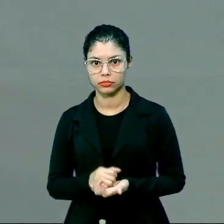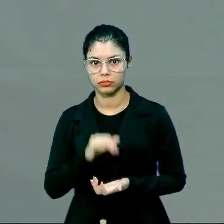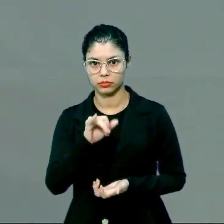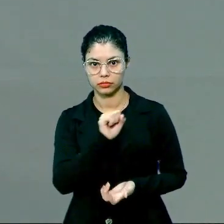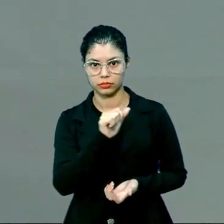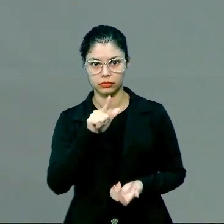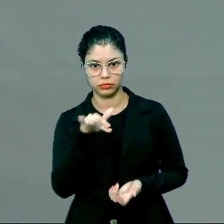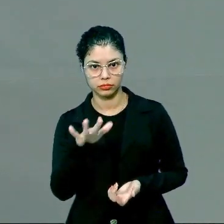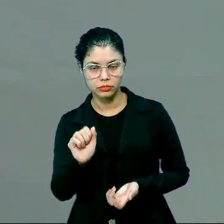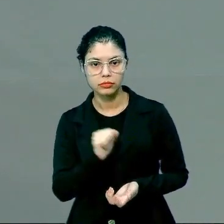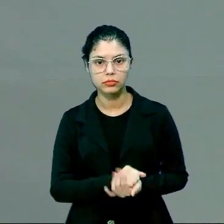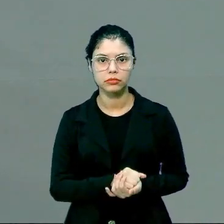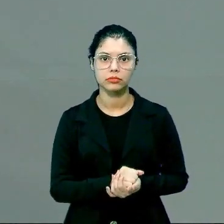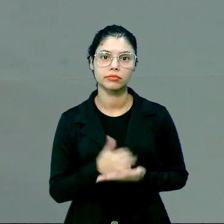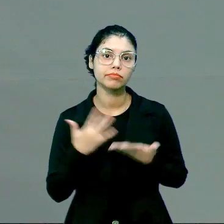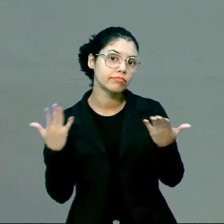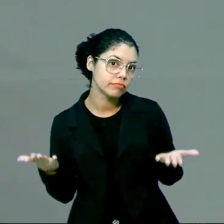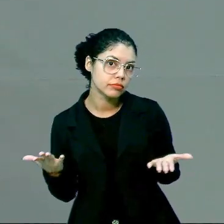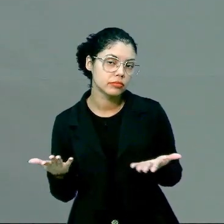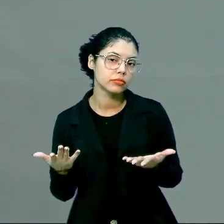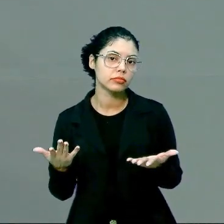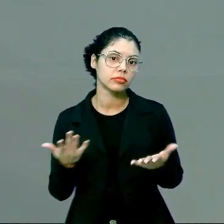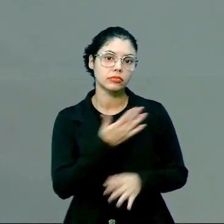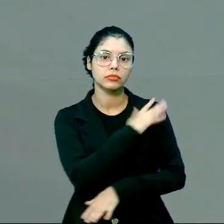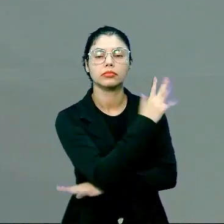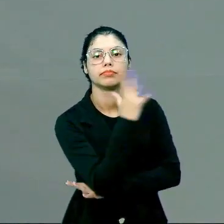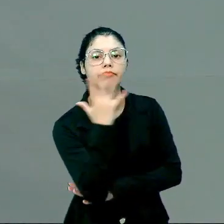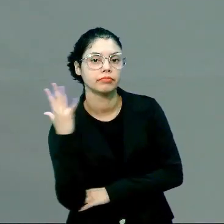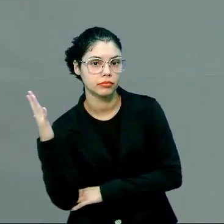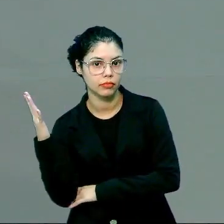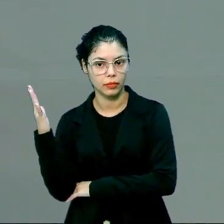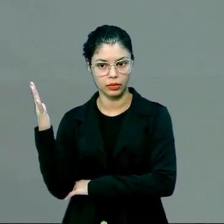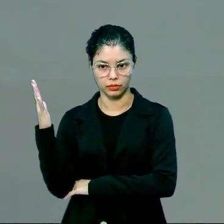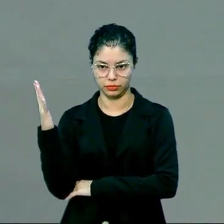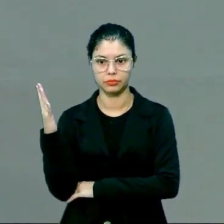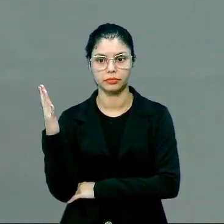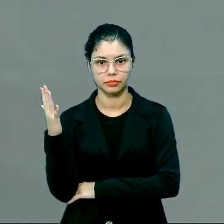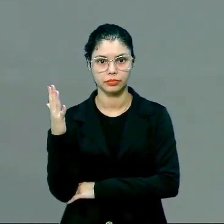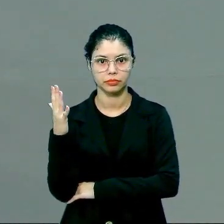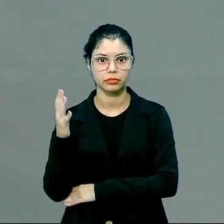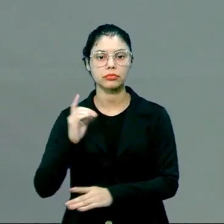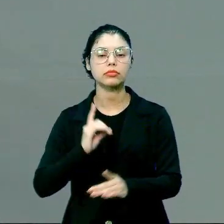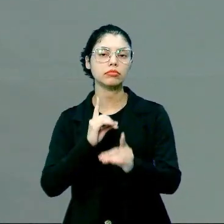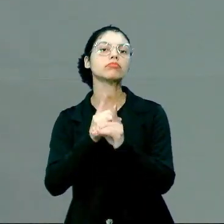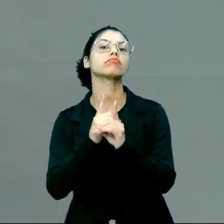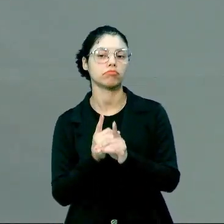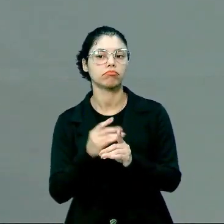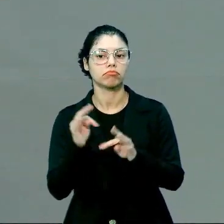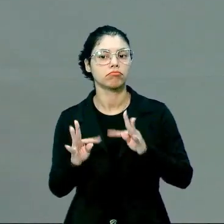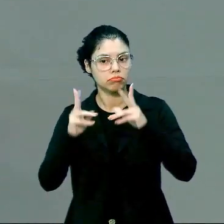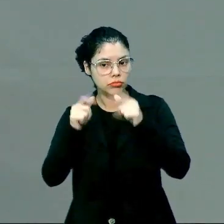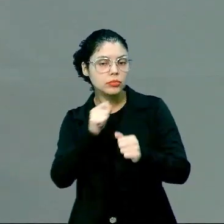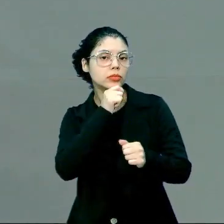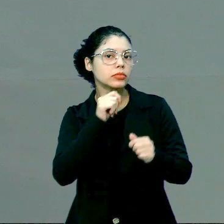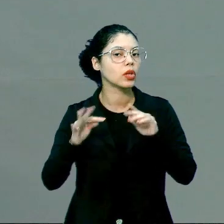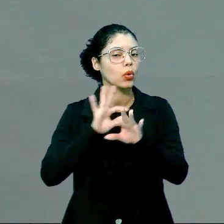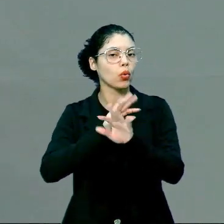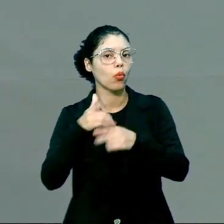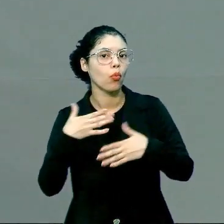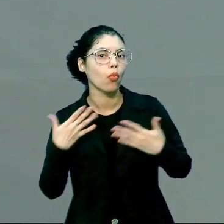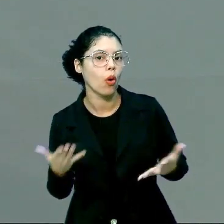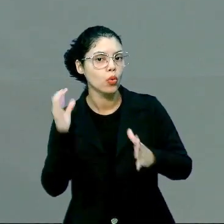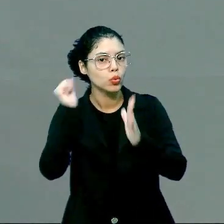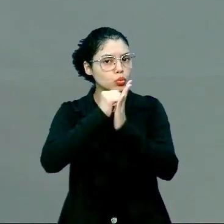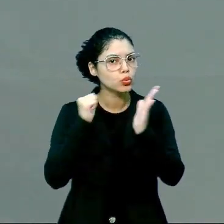e a questão ambiental? Imagina se aí, logo depois do descobrimento, aquela coisa toda, né?